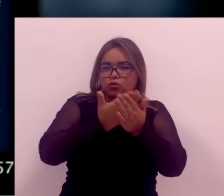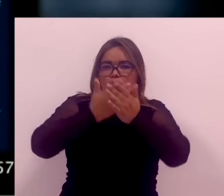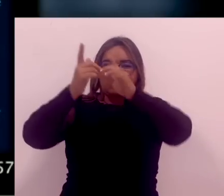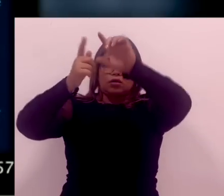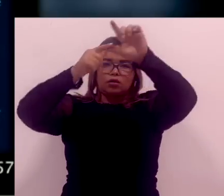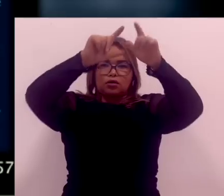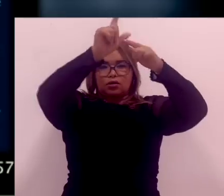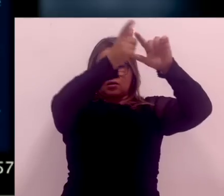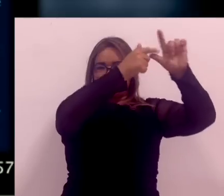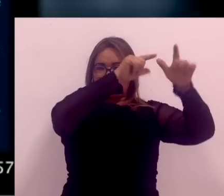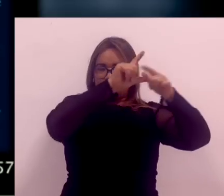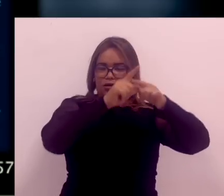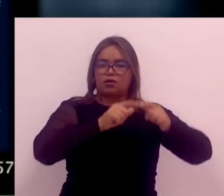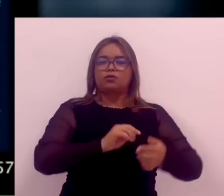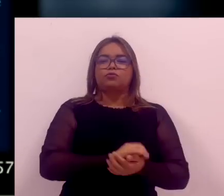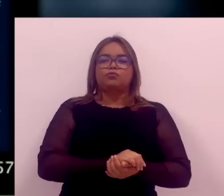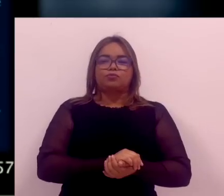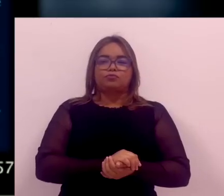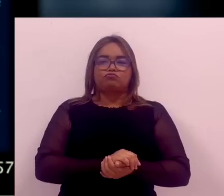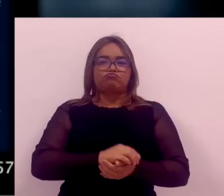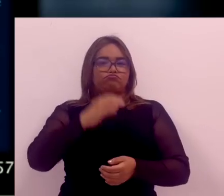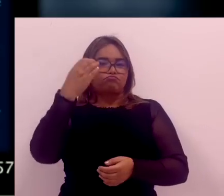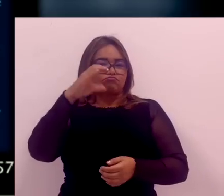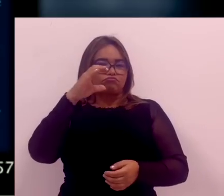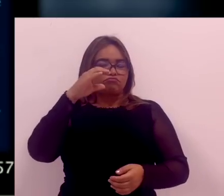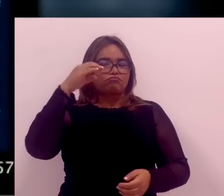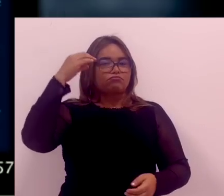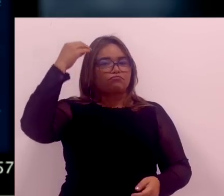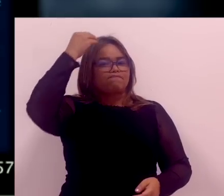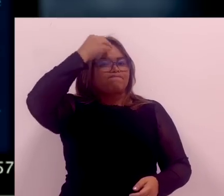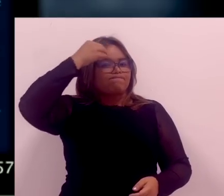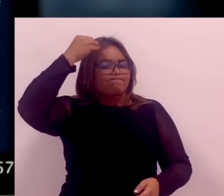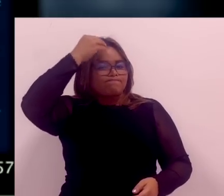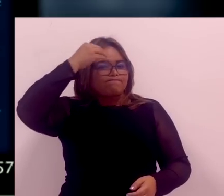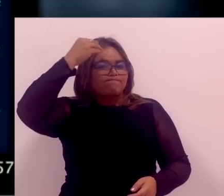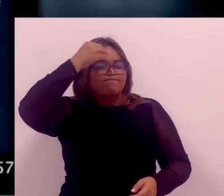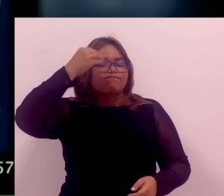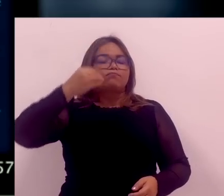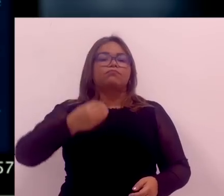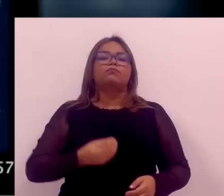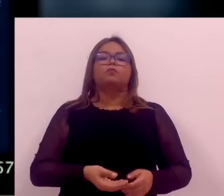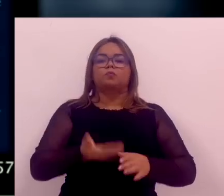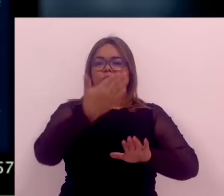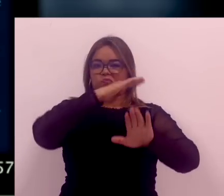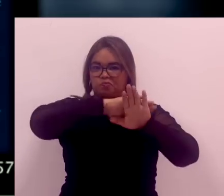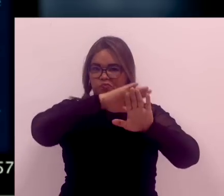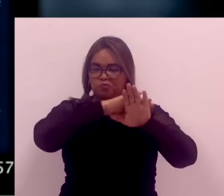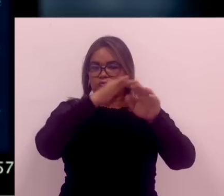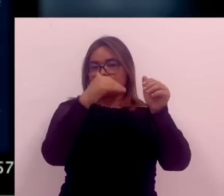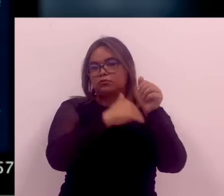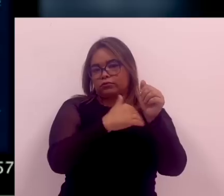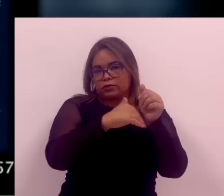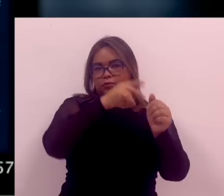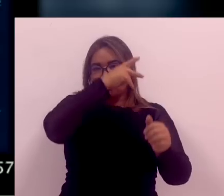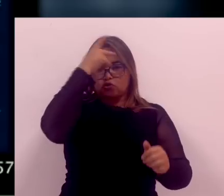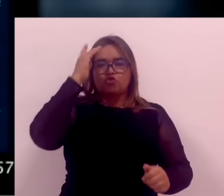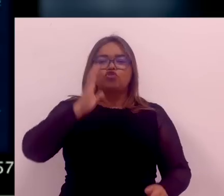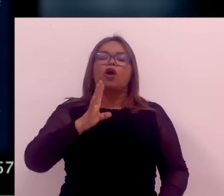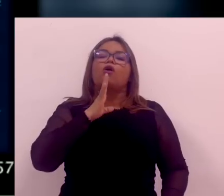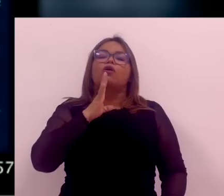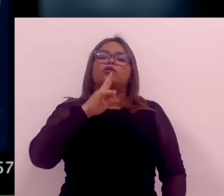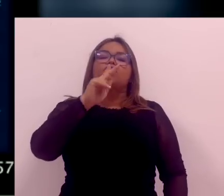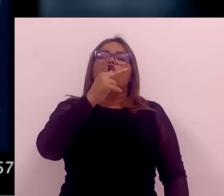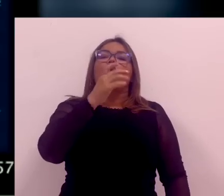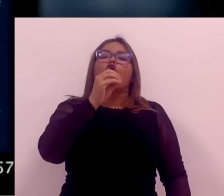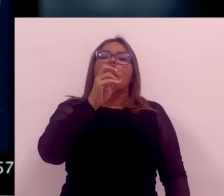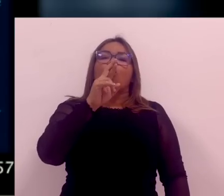do estudioso, apesar de sua designação como uma arte negra. É, de certo modo, uma ciência da reflexão, uma ciência